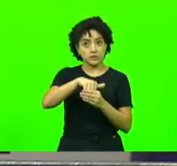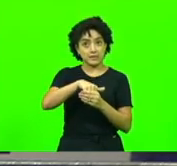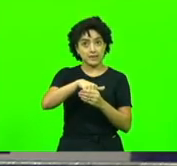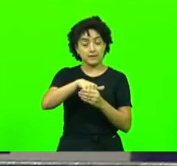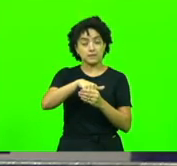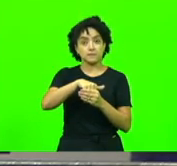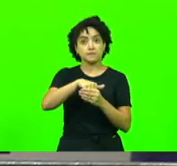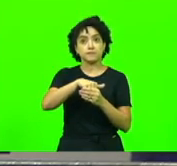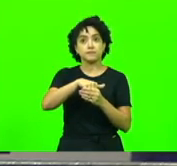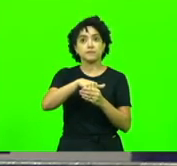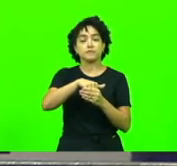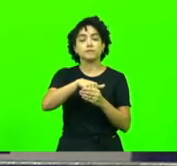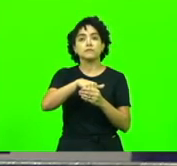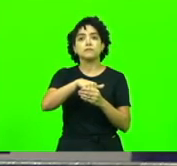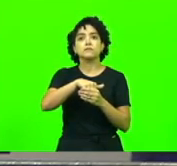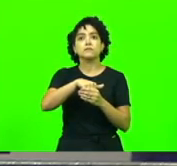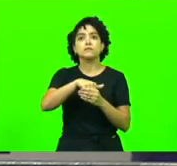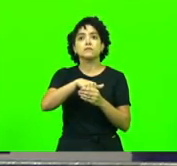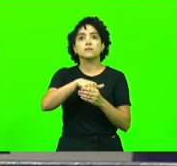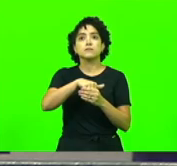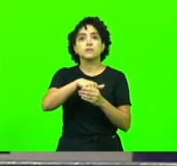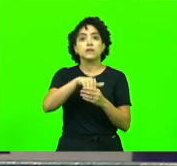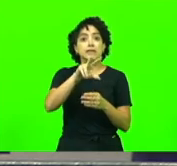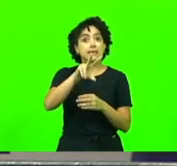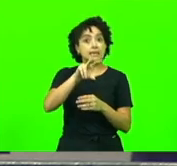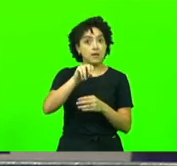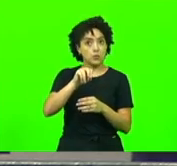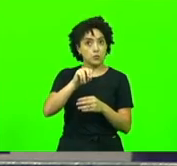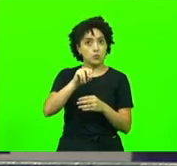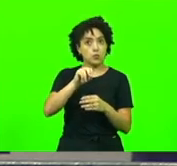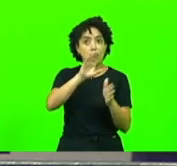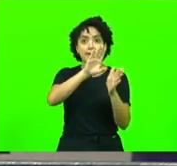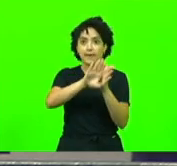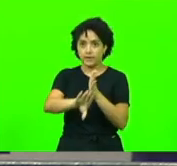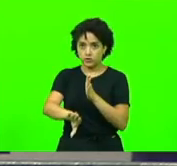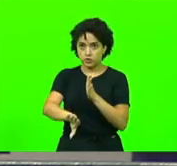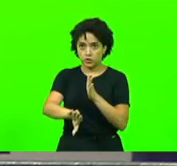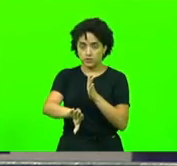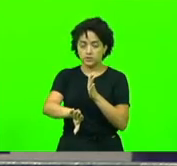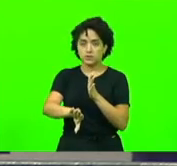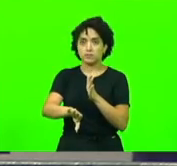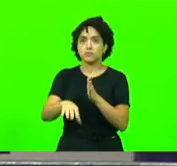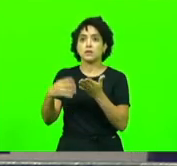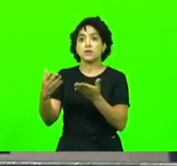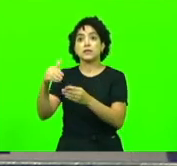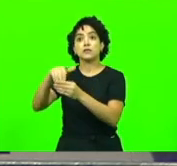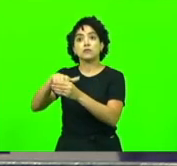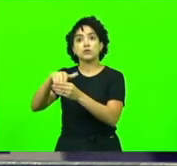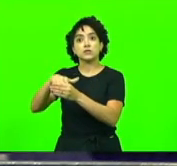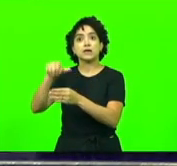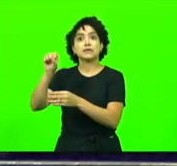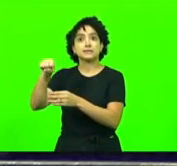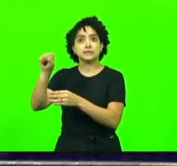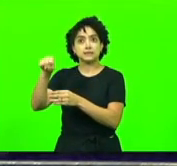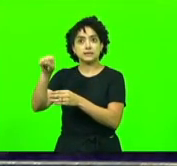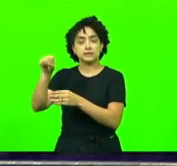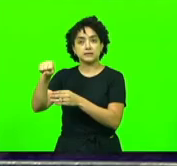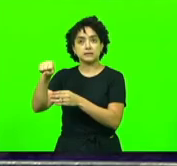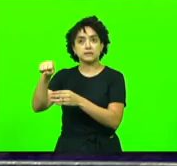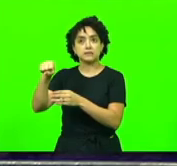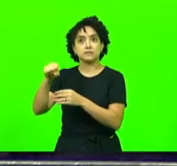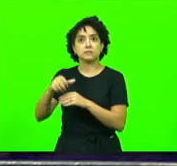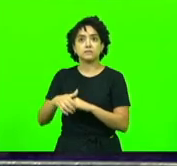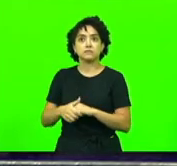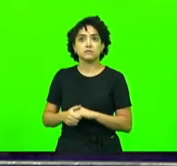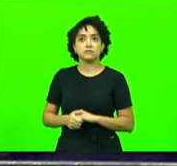Deputado que votar. Ele vai explicar. Que votar não, rejeita o projeto. O deputado que votar sim... Rejeita o projeto ou o